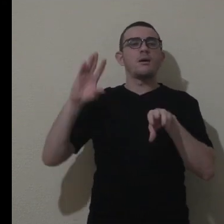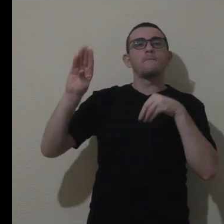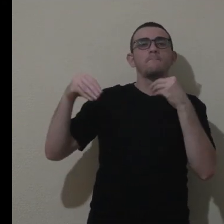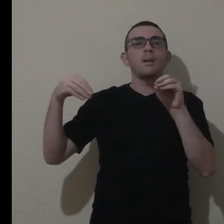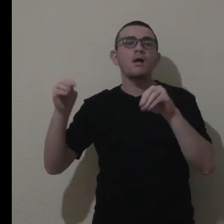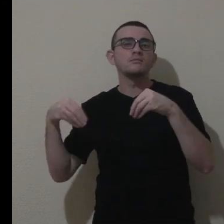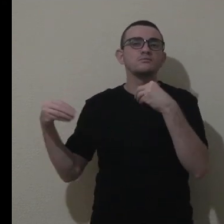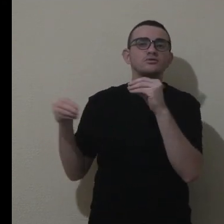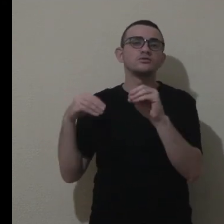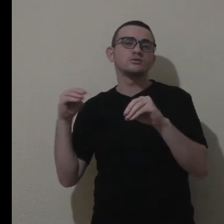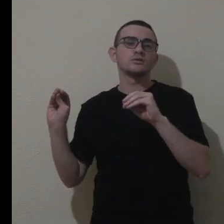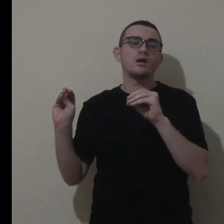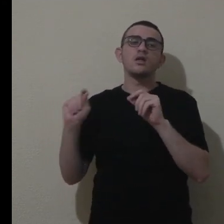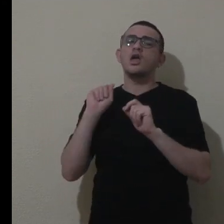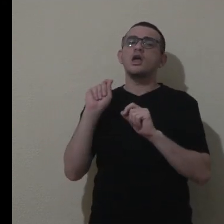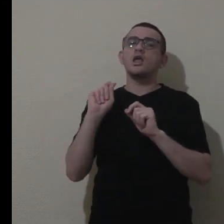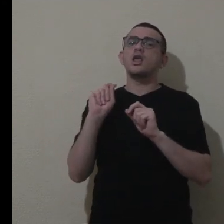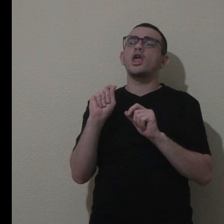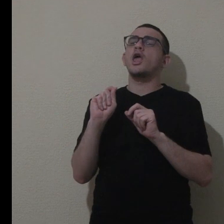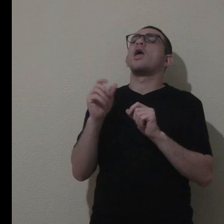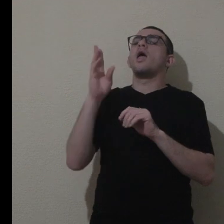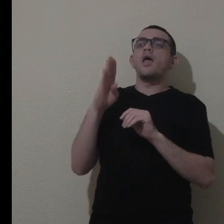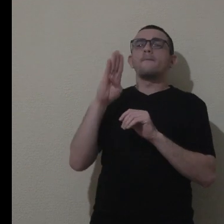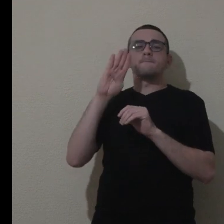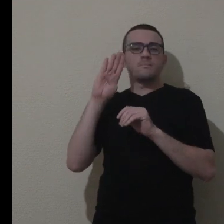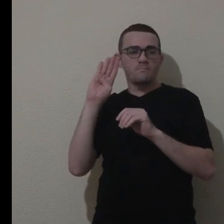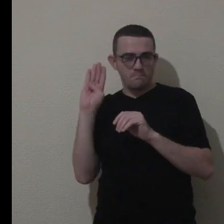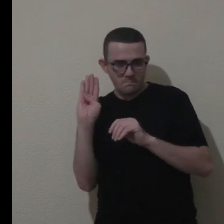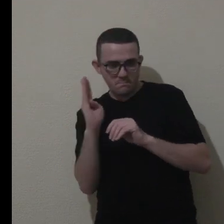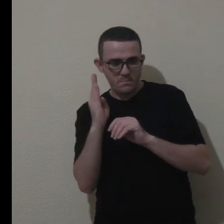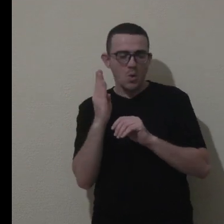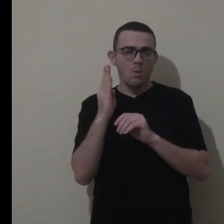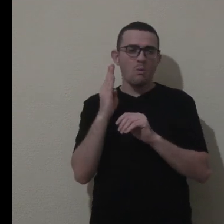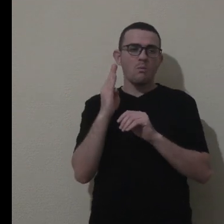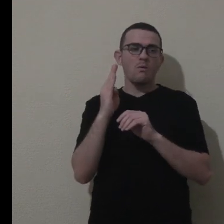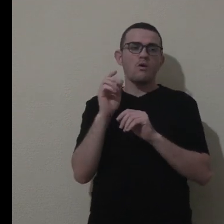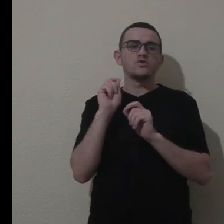A plasticidade, o que vem a ser? É um fenômeno biológico que